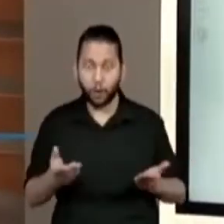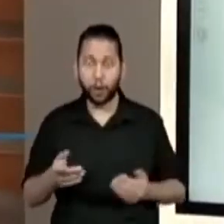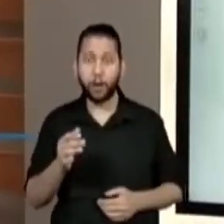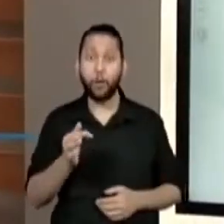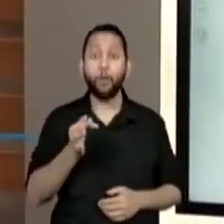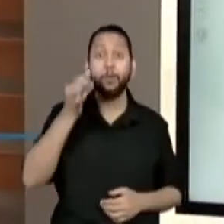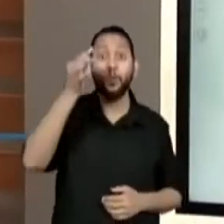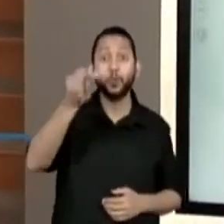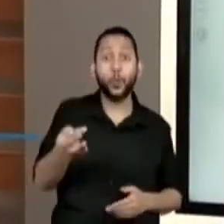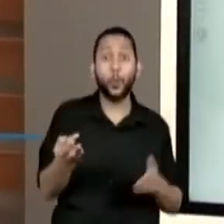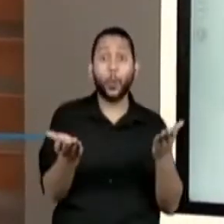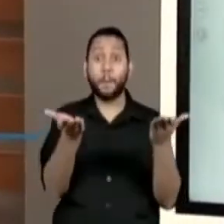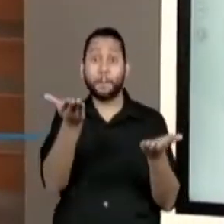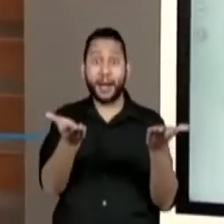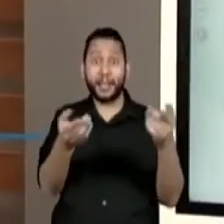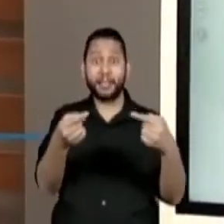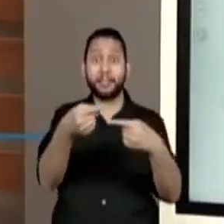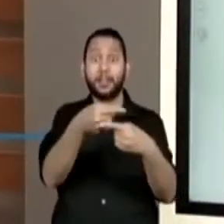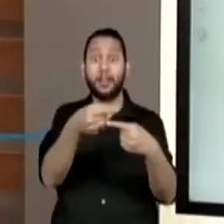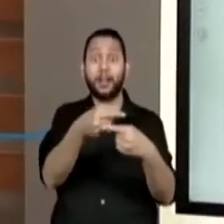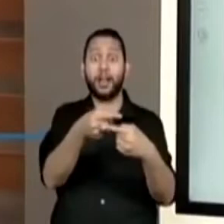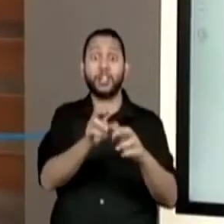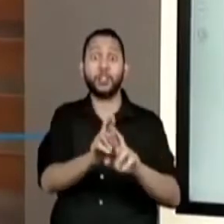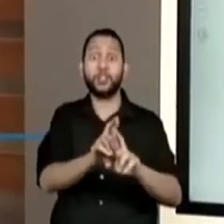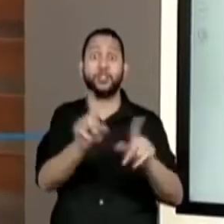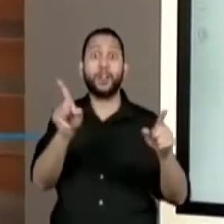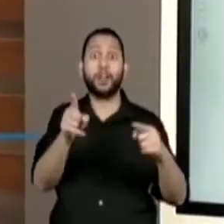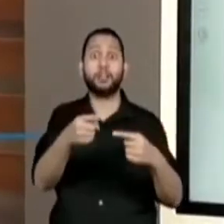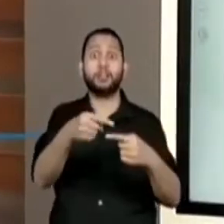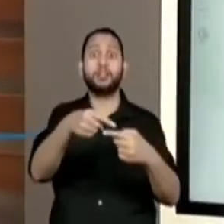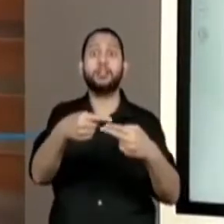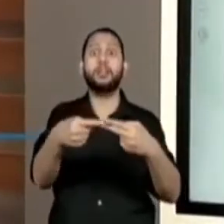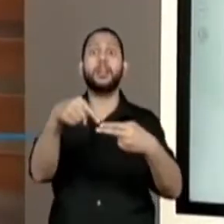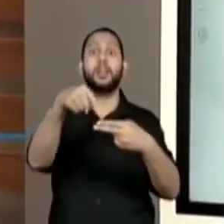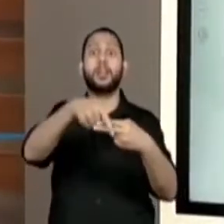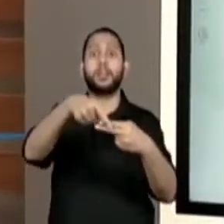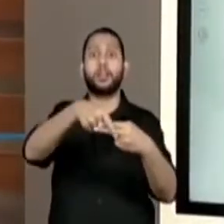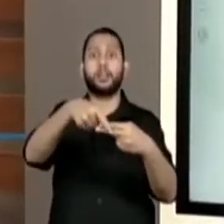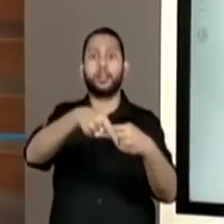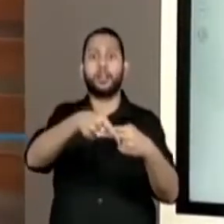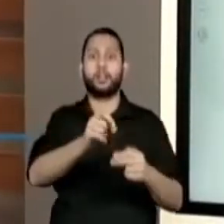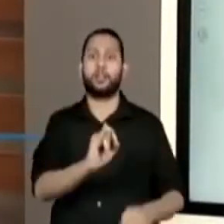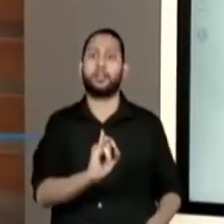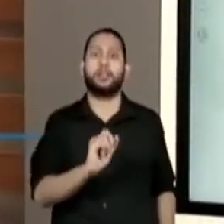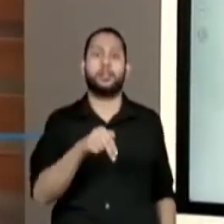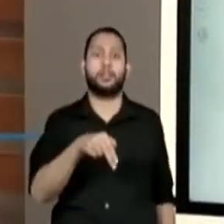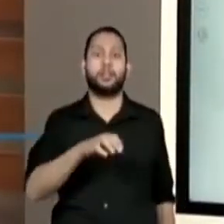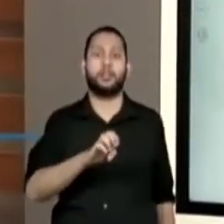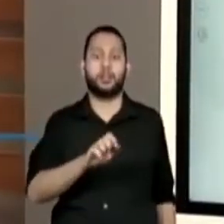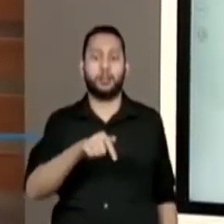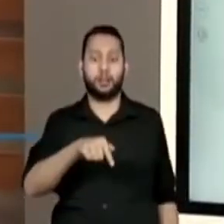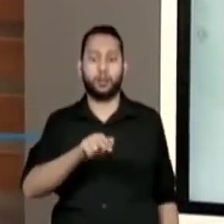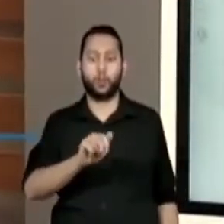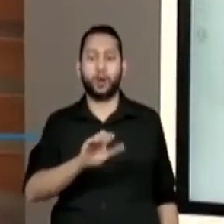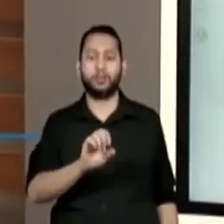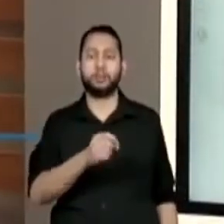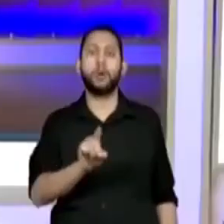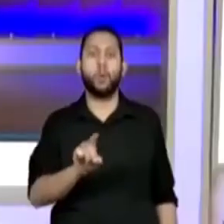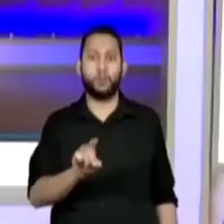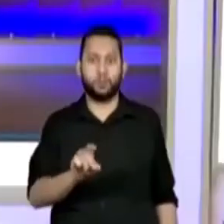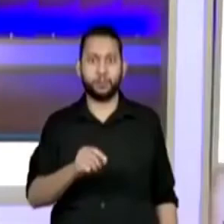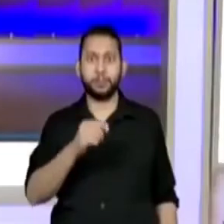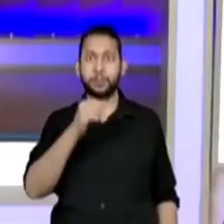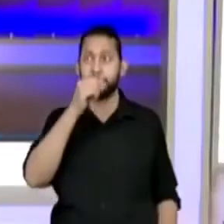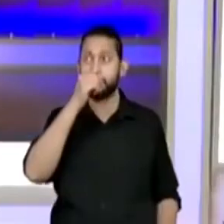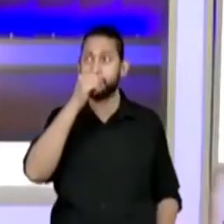base tu domina o fundamento todo o resto é simples tomar uma cálculo mental e não quero saber calculadora vamos lá